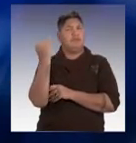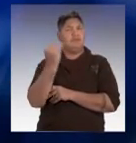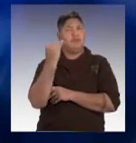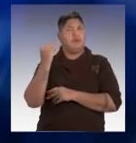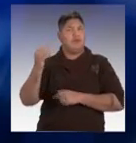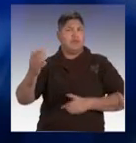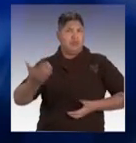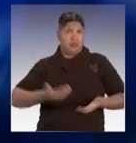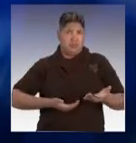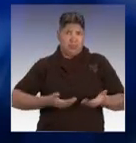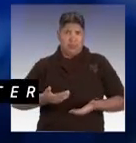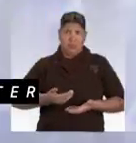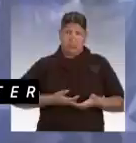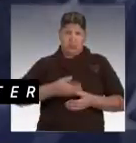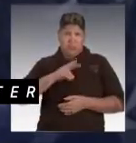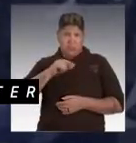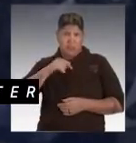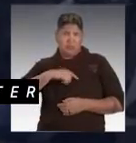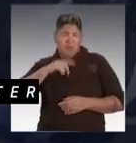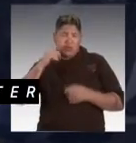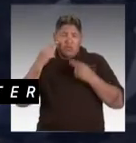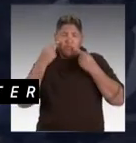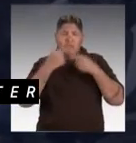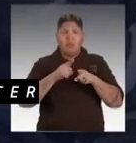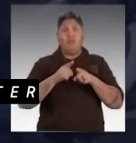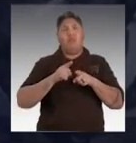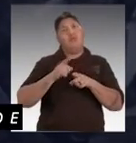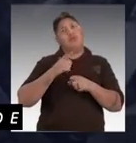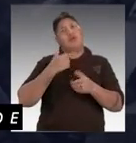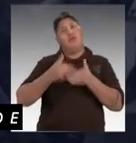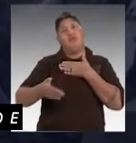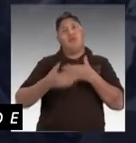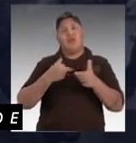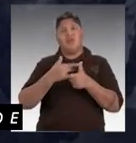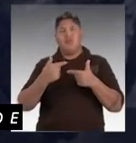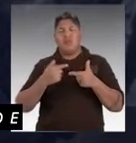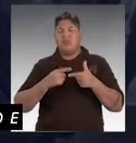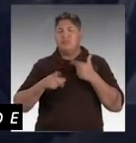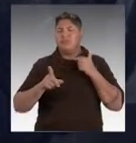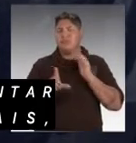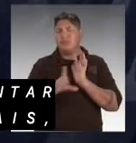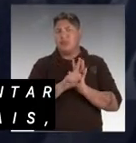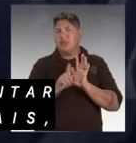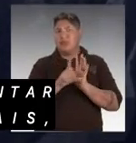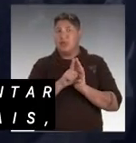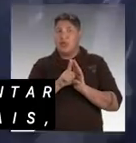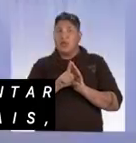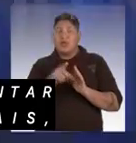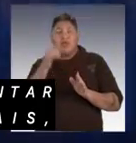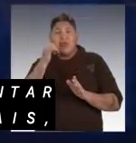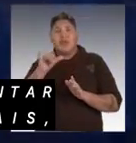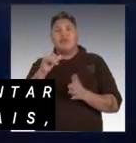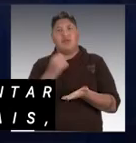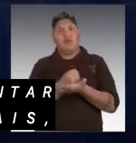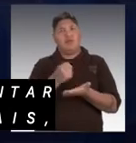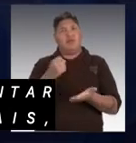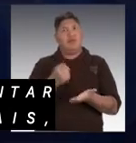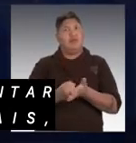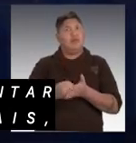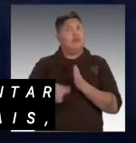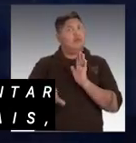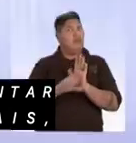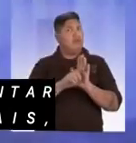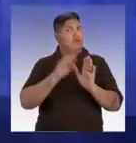fundamentais do trabalhador, o que inclui combater irregularidades em cooperativas intermediadoras de mão de obra e enfrentar